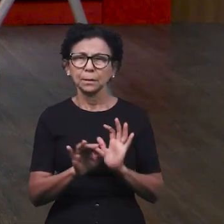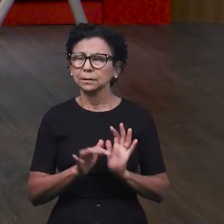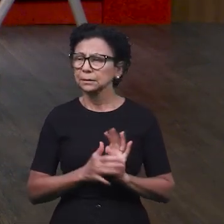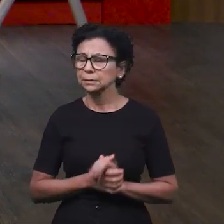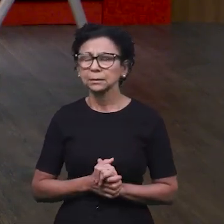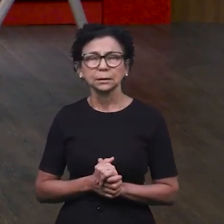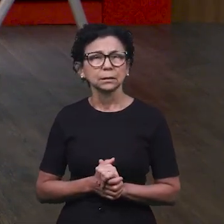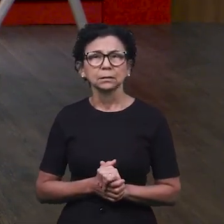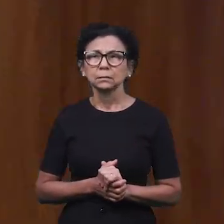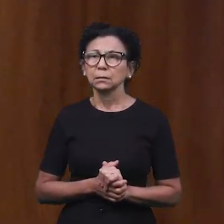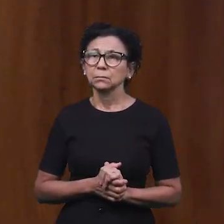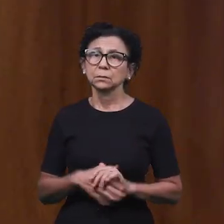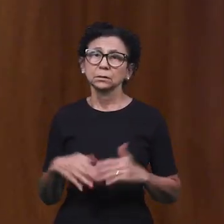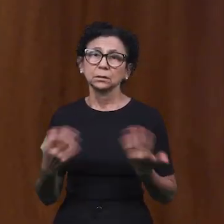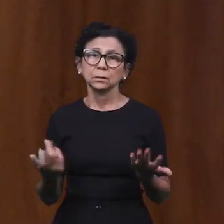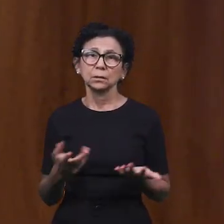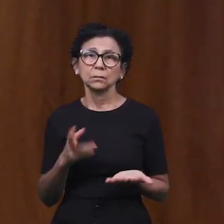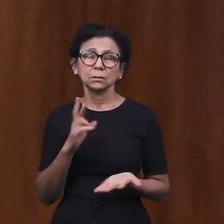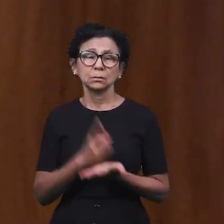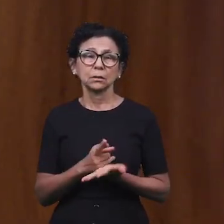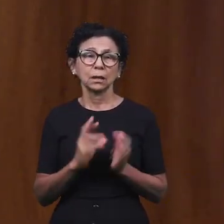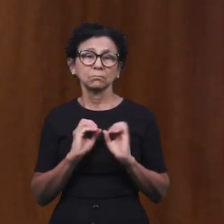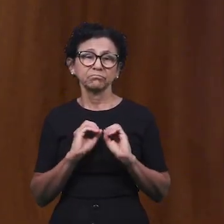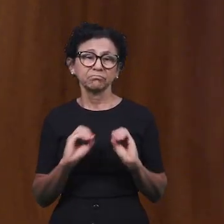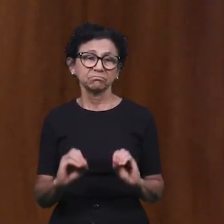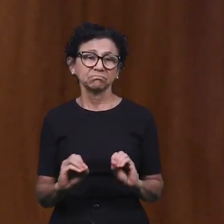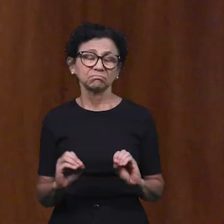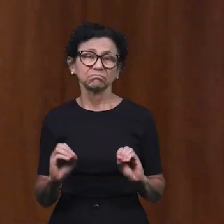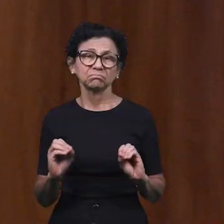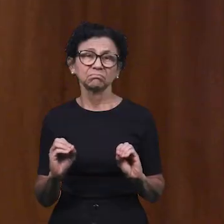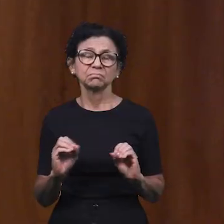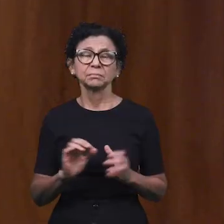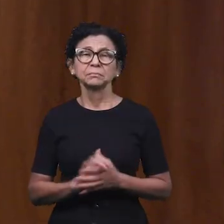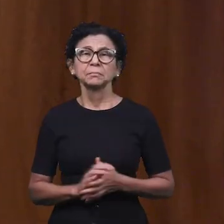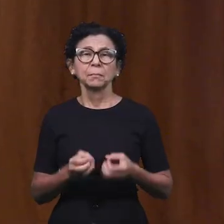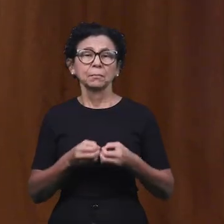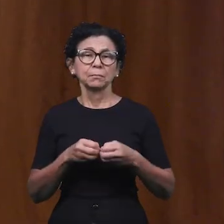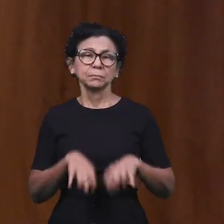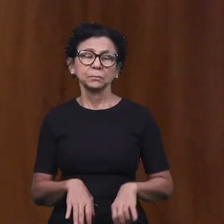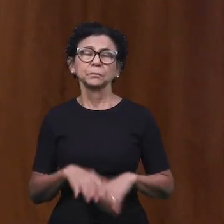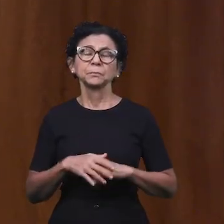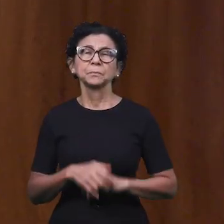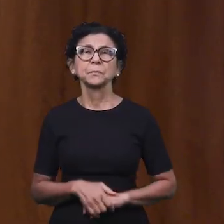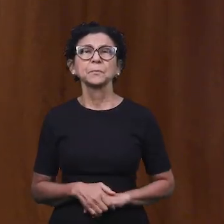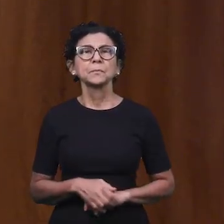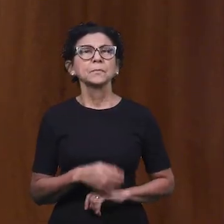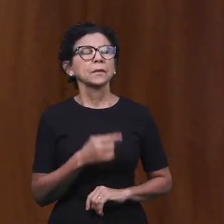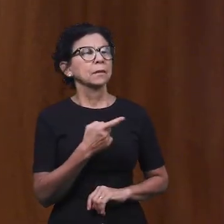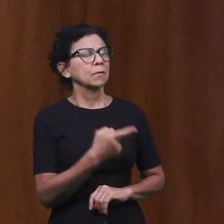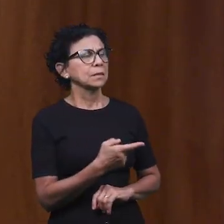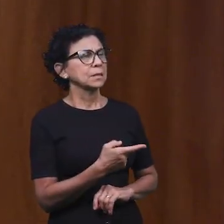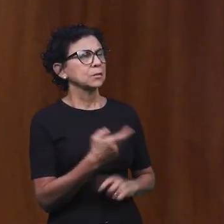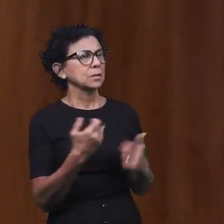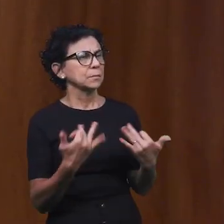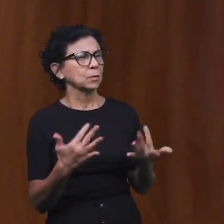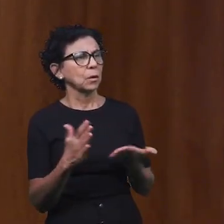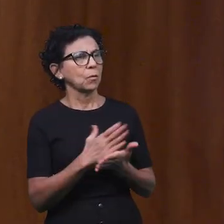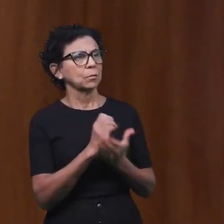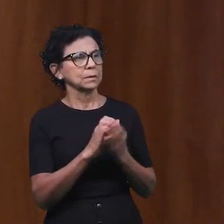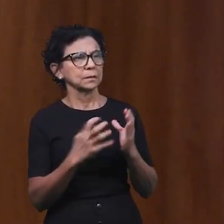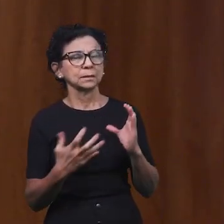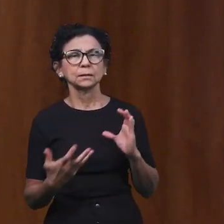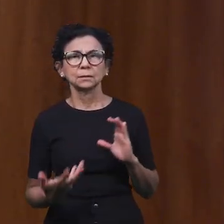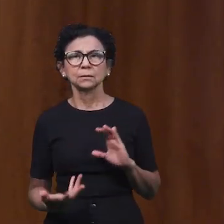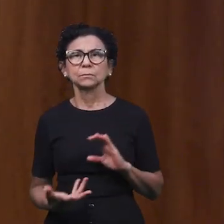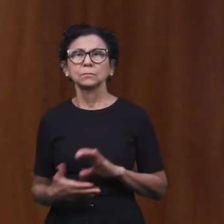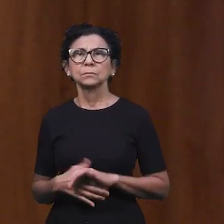planejamento está fadado à frustração, né? Então, exatamente. Existem mais características aqui, Pedro. Você já falou de algumas características,